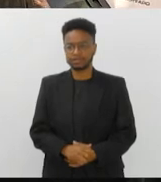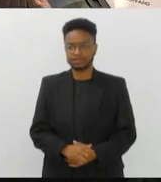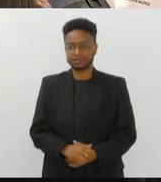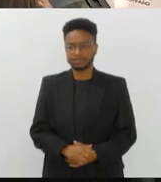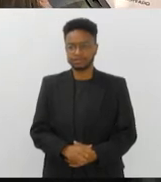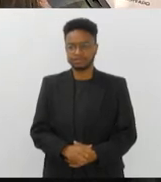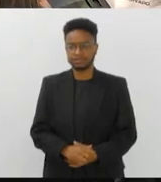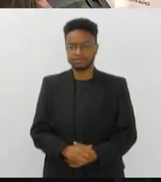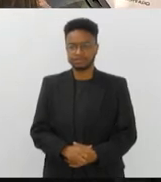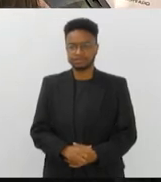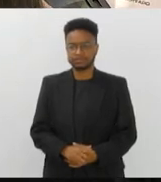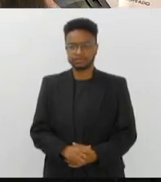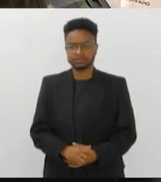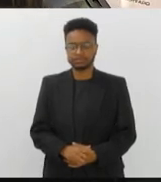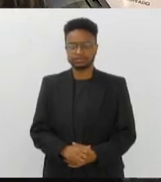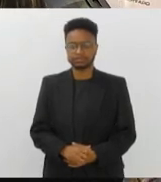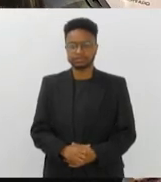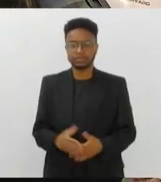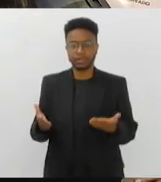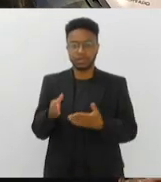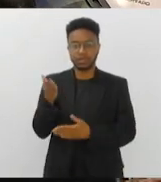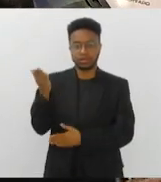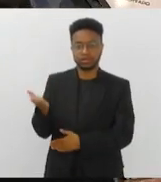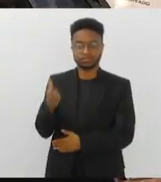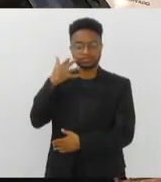Vitor fará o seu discurso.